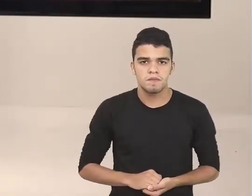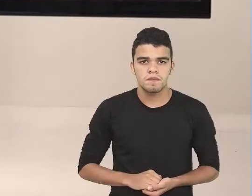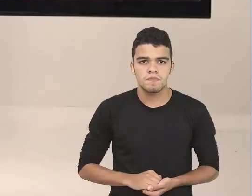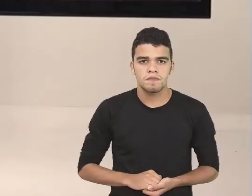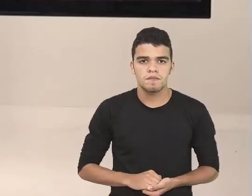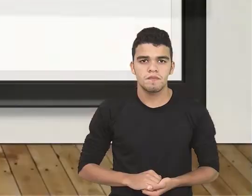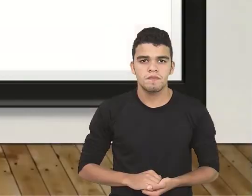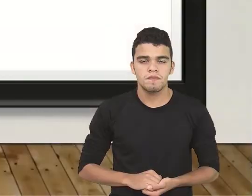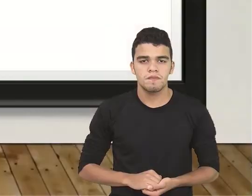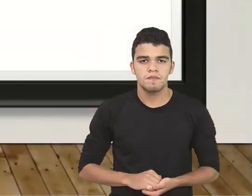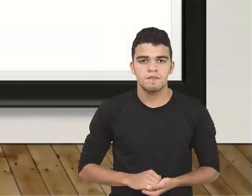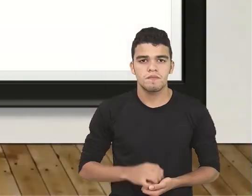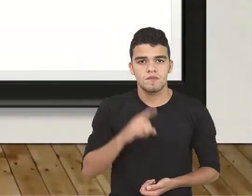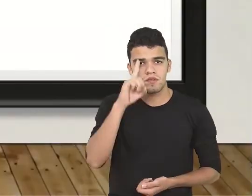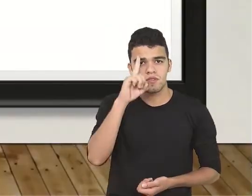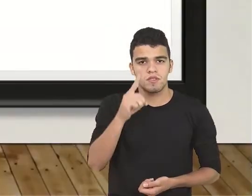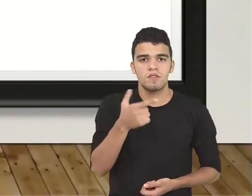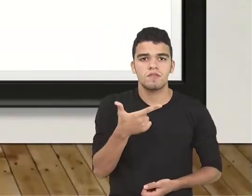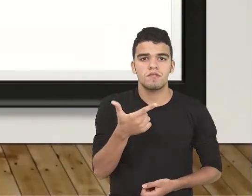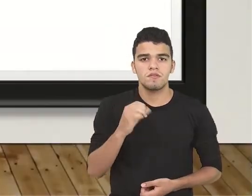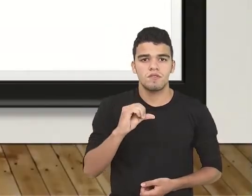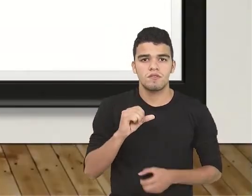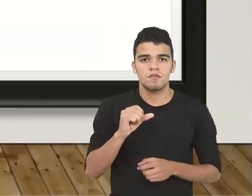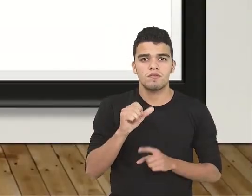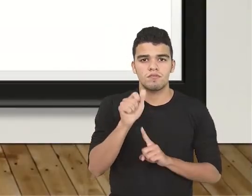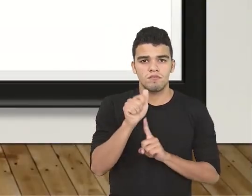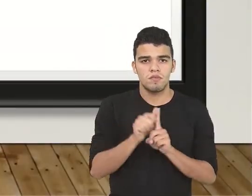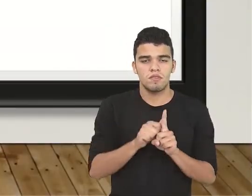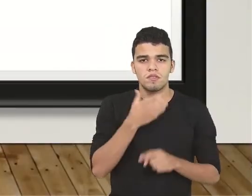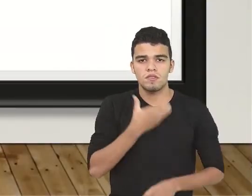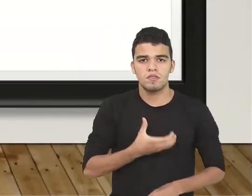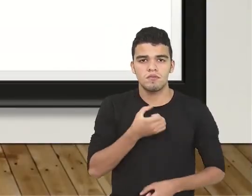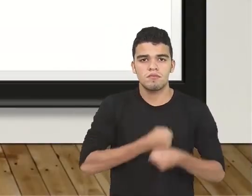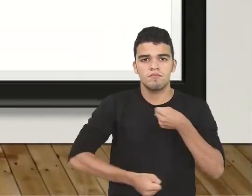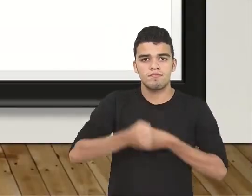No dia 29 de dezembro de 2019, ou seja, no ano passado,